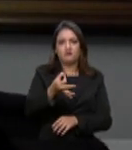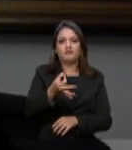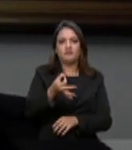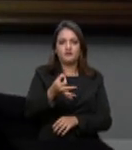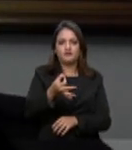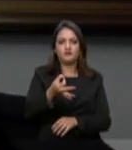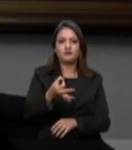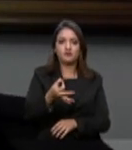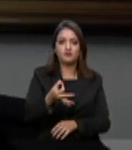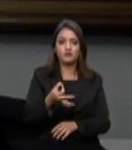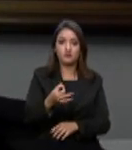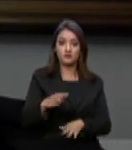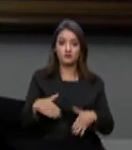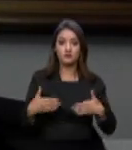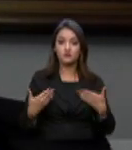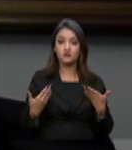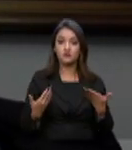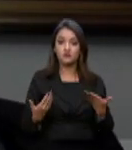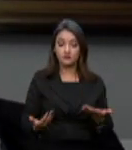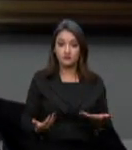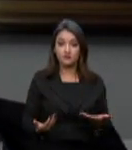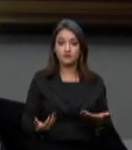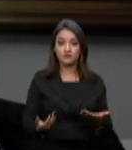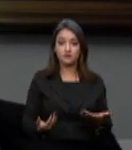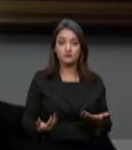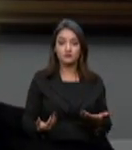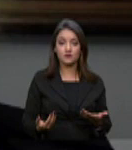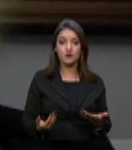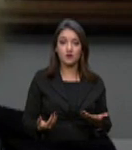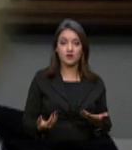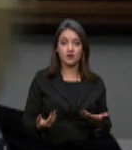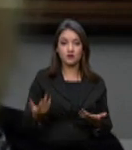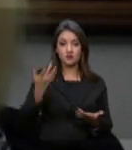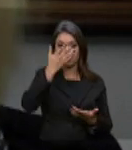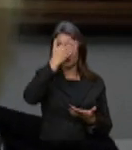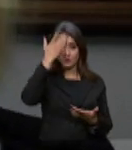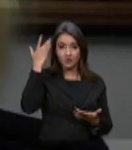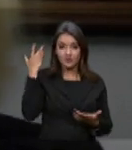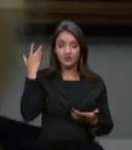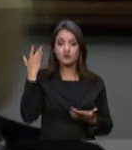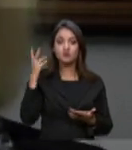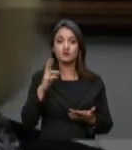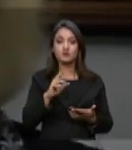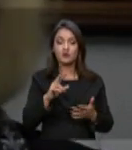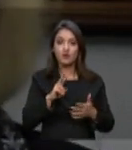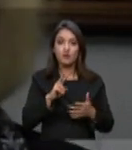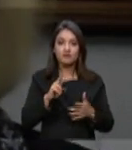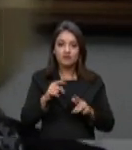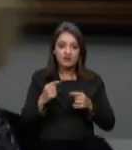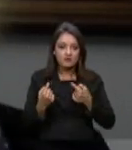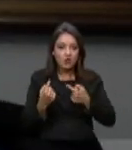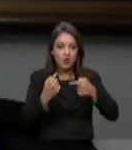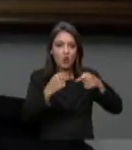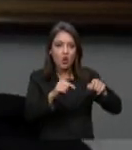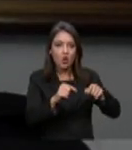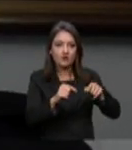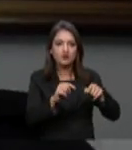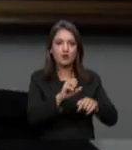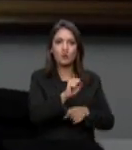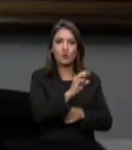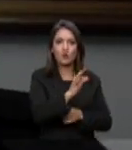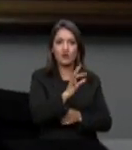e quando a gente ataca como no caso ocorreu a própria existência desta Suprema corte